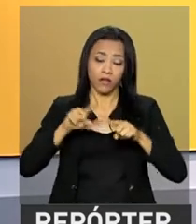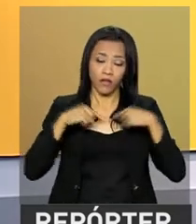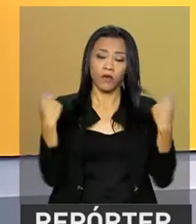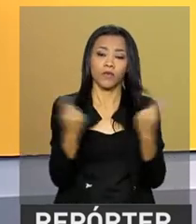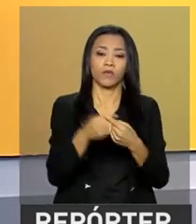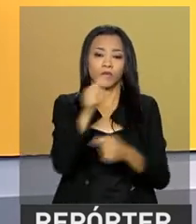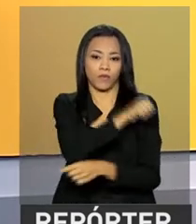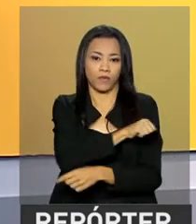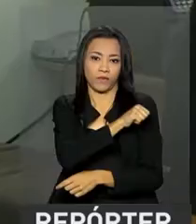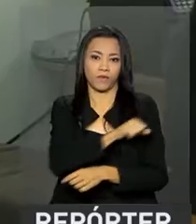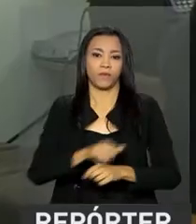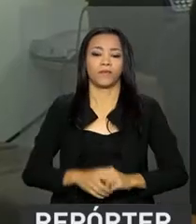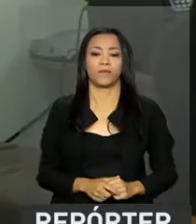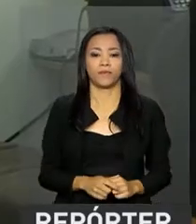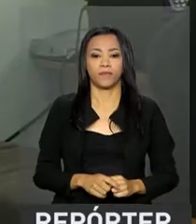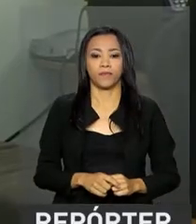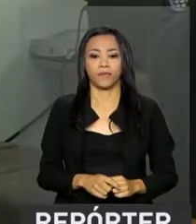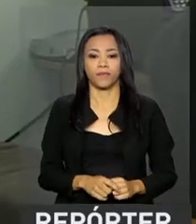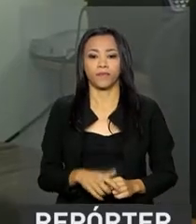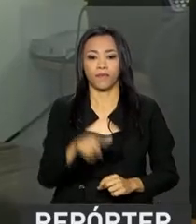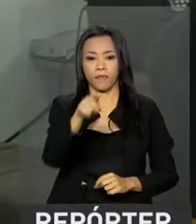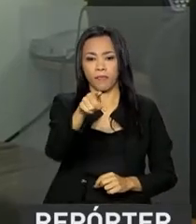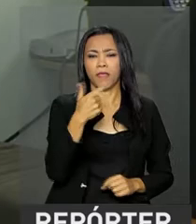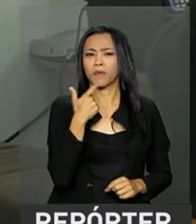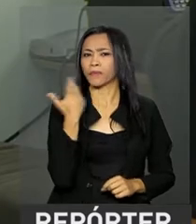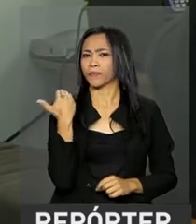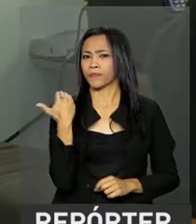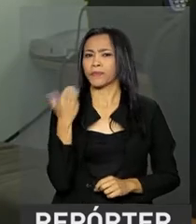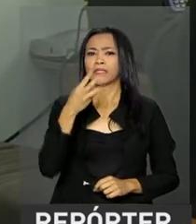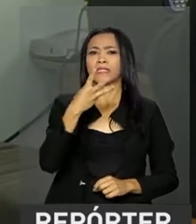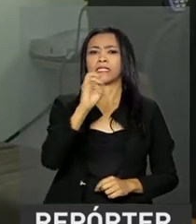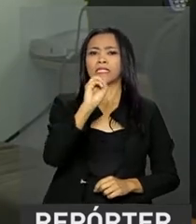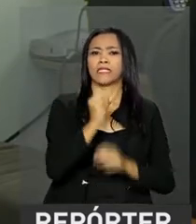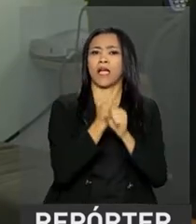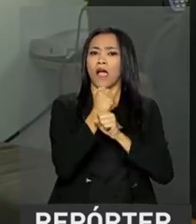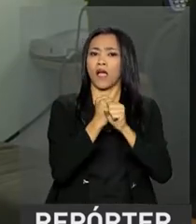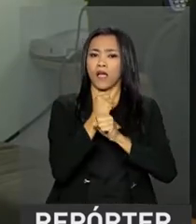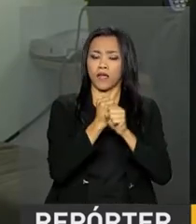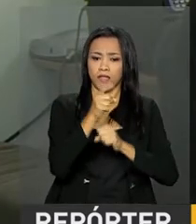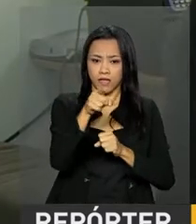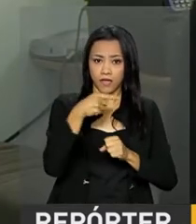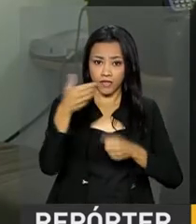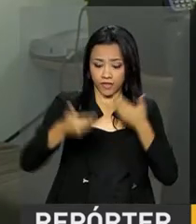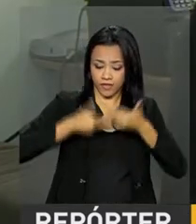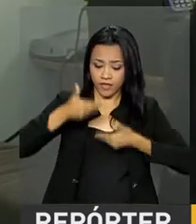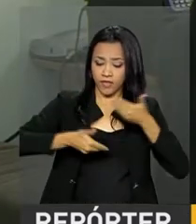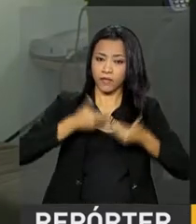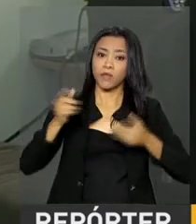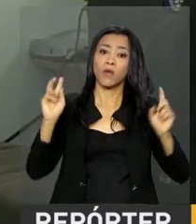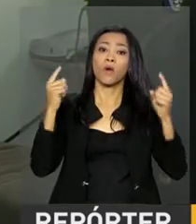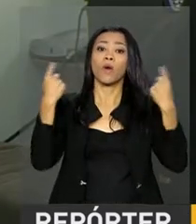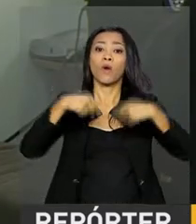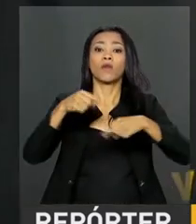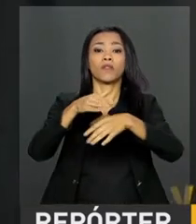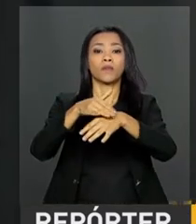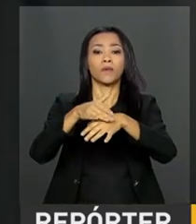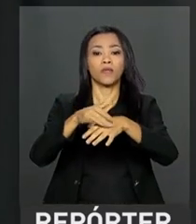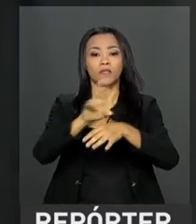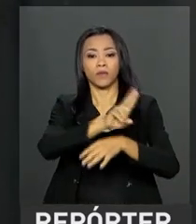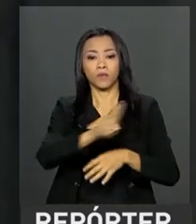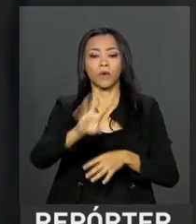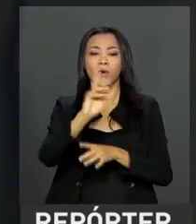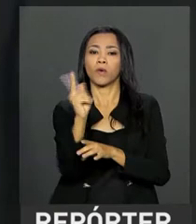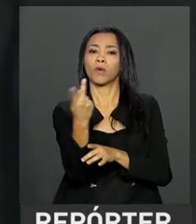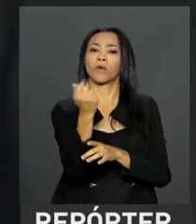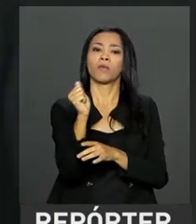janeiro há pouco mais de 30 anos sério fazia um tratamento contra a hanseníase doença